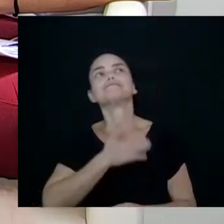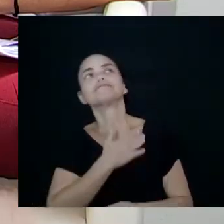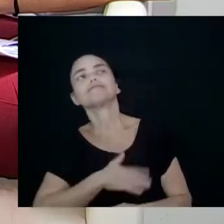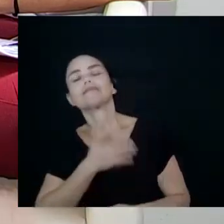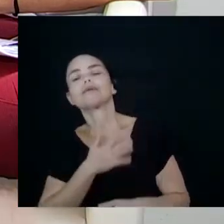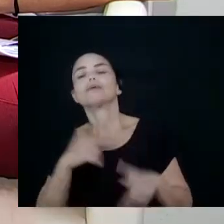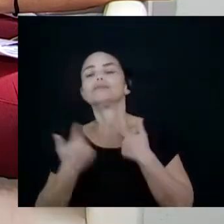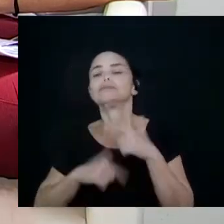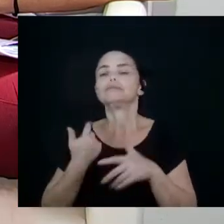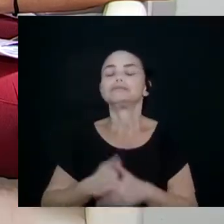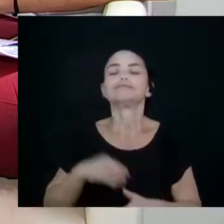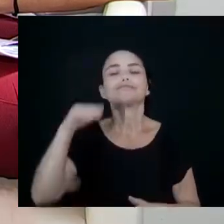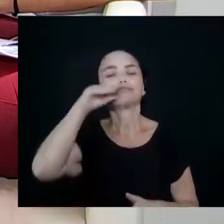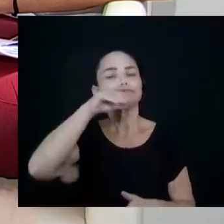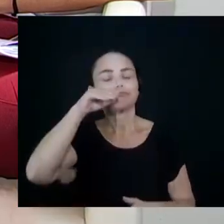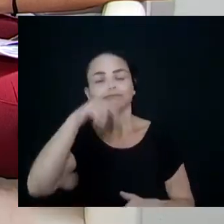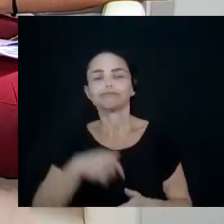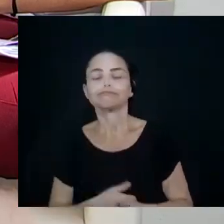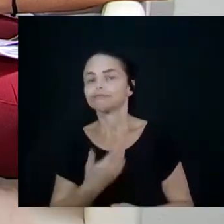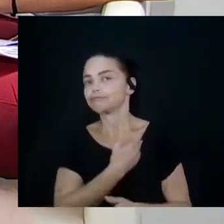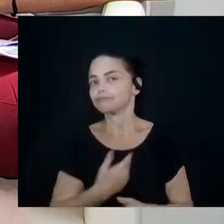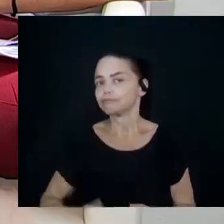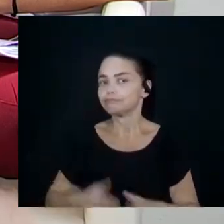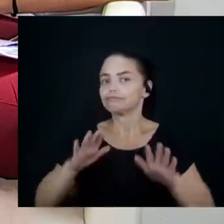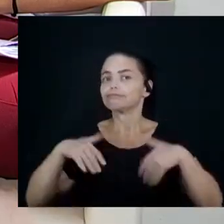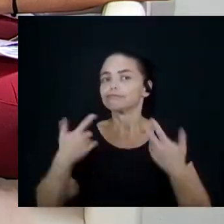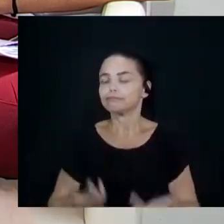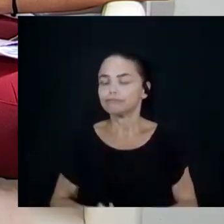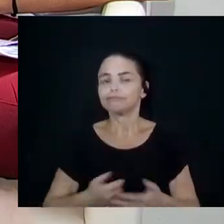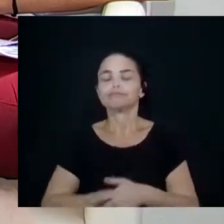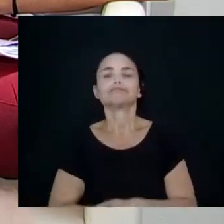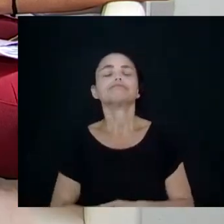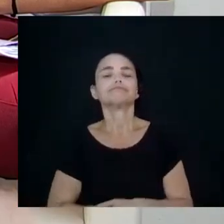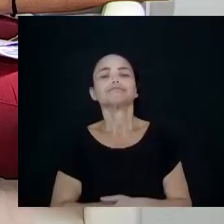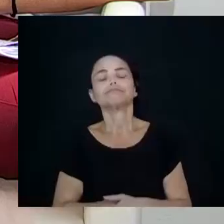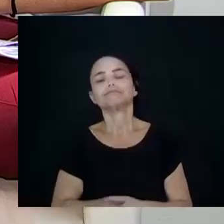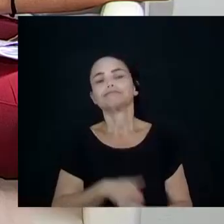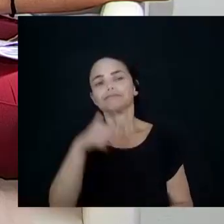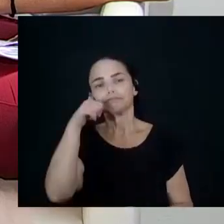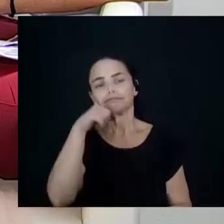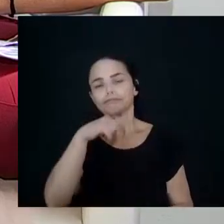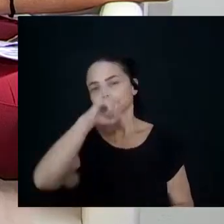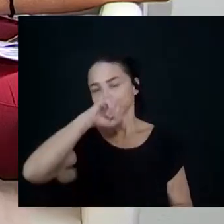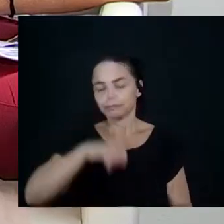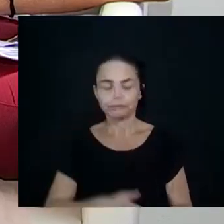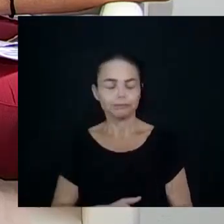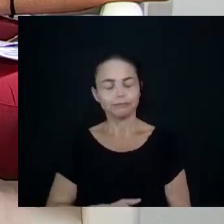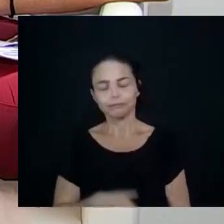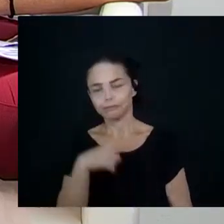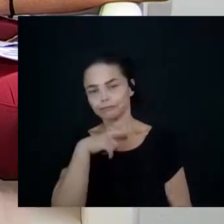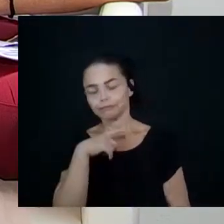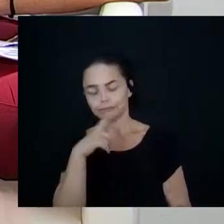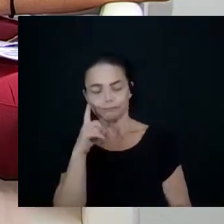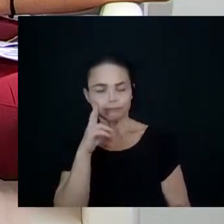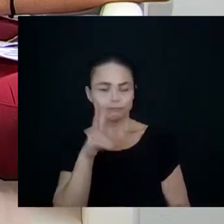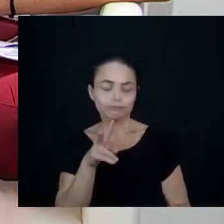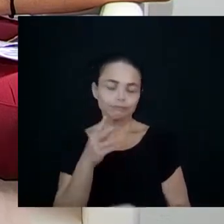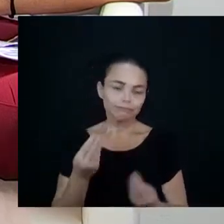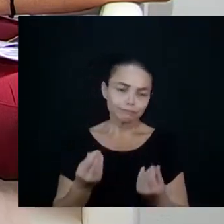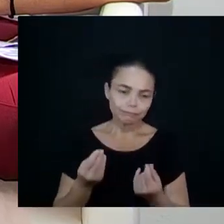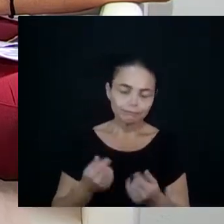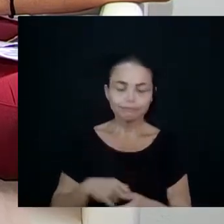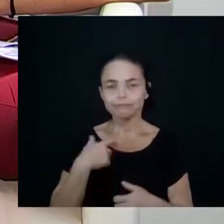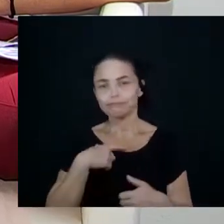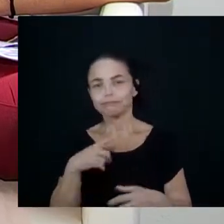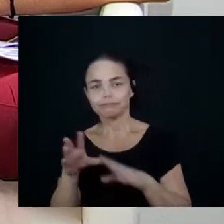pública. Quando que essa questão de ser mãe, você teve esse outro olhar e falou, eu preciso trazer outras